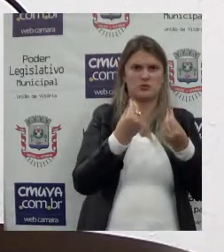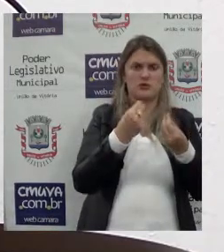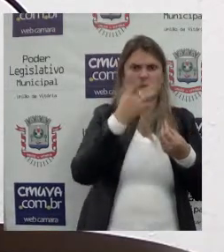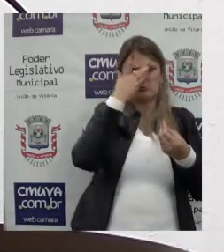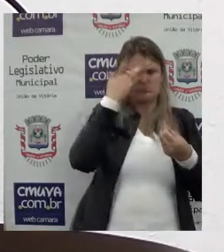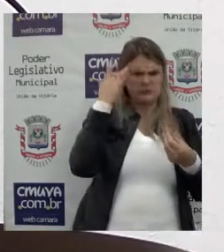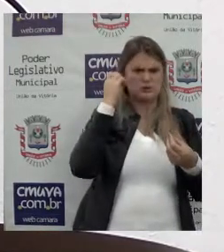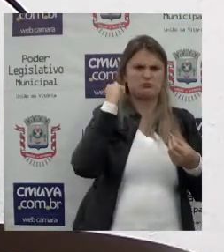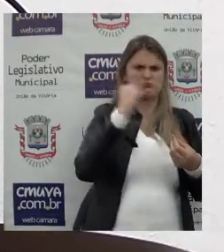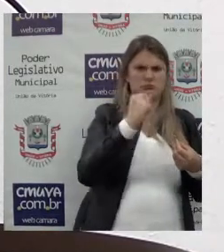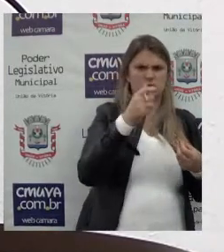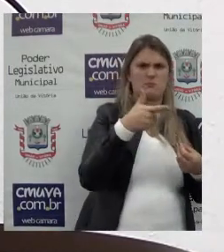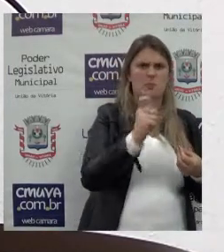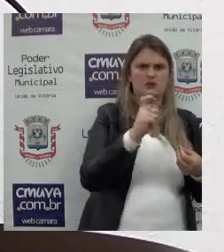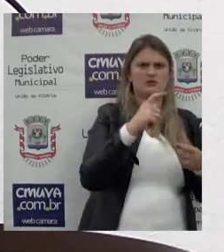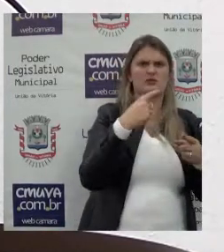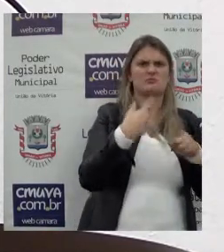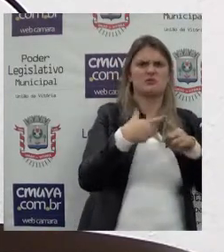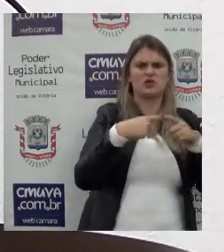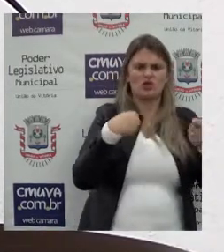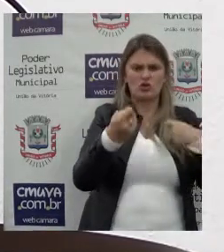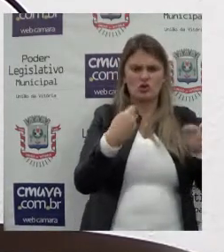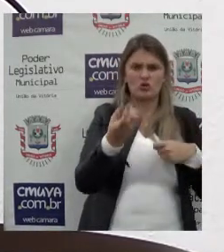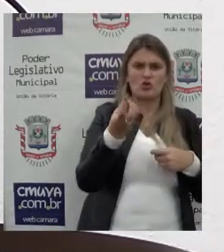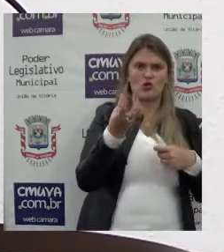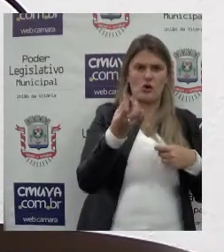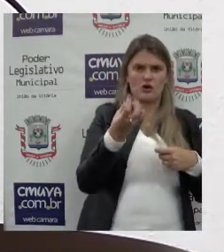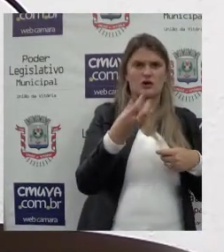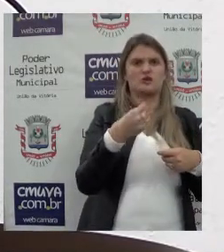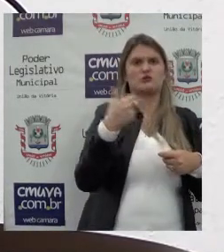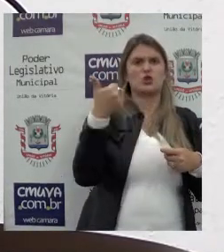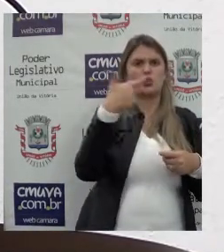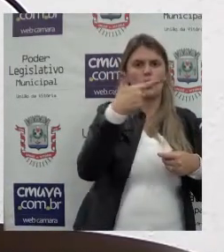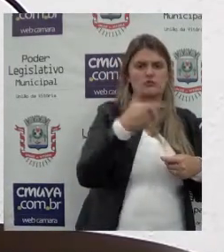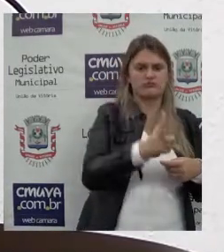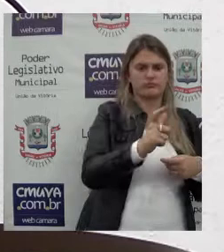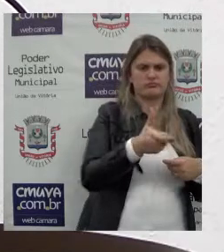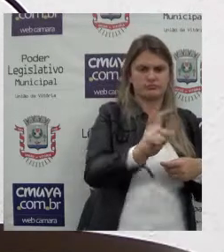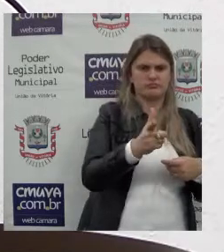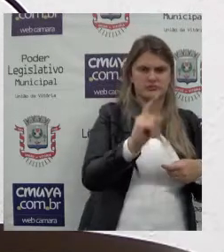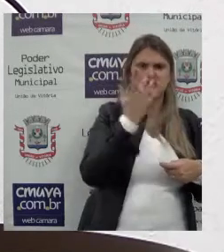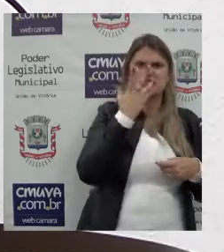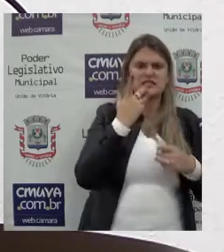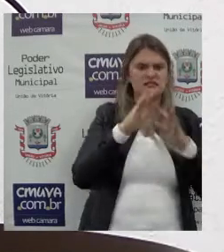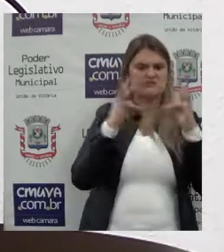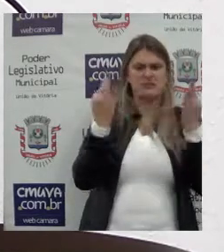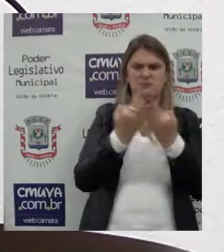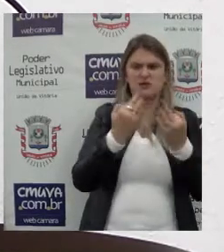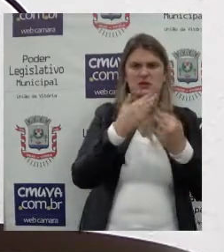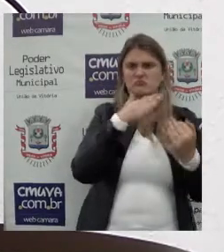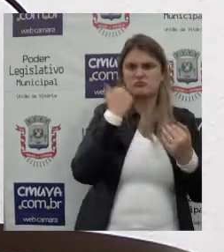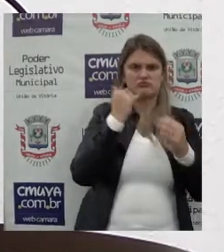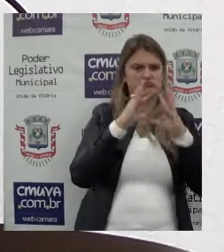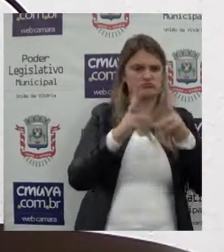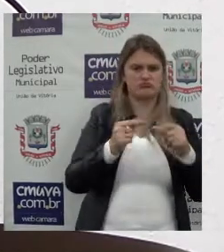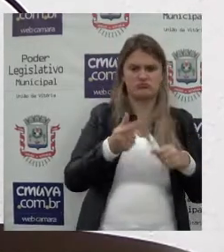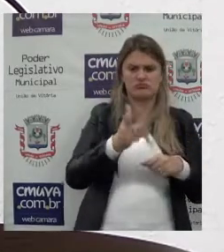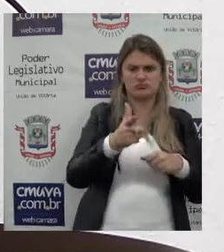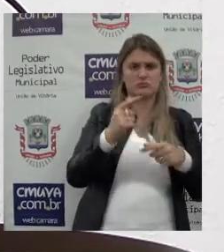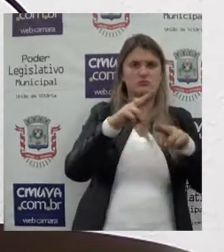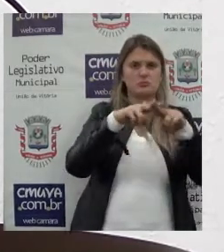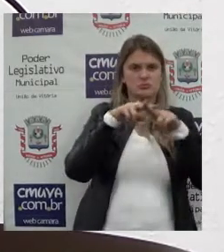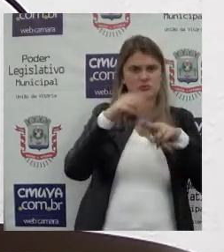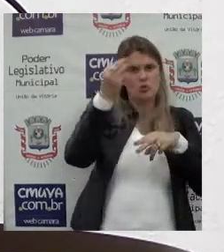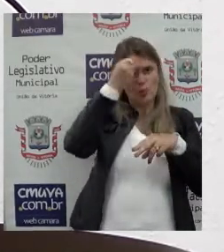mas é um homicídio de vingança, tráfico de droga, a maioria, 12 tiros, 15 tiros, criança, família inteira,